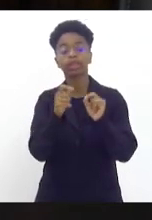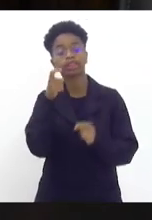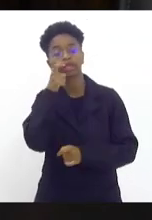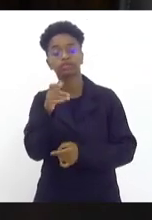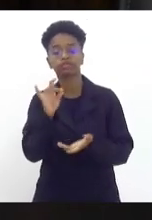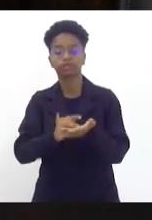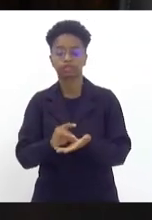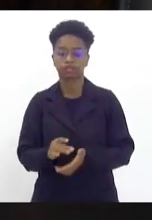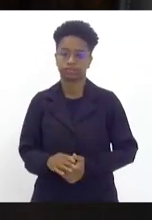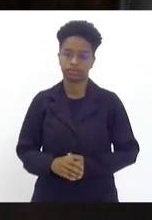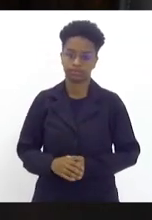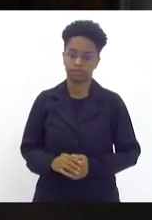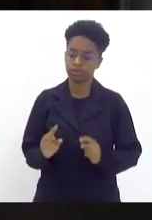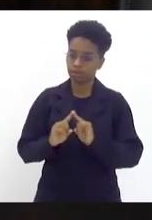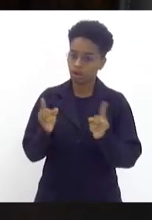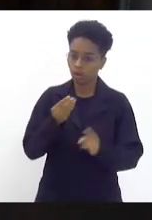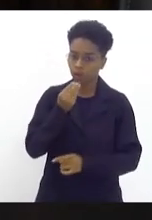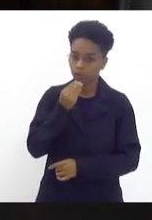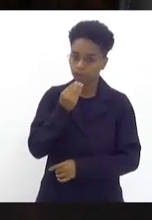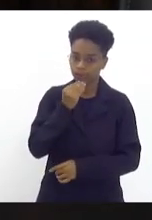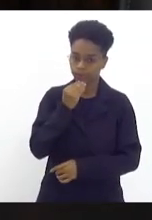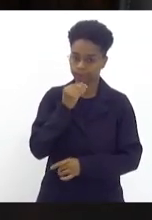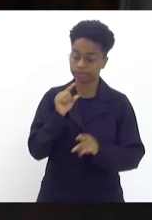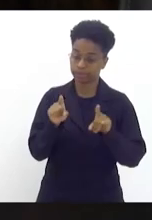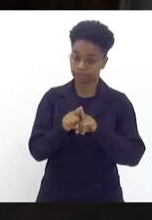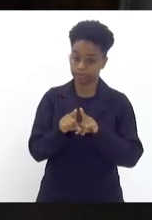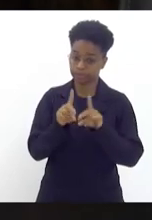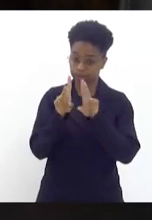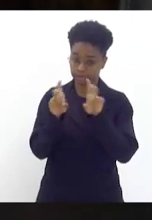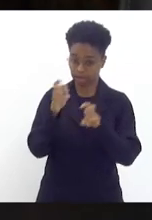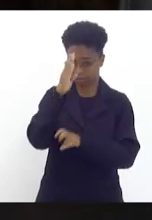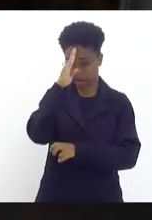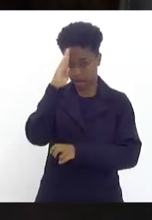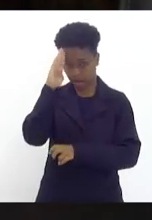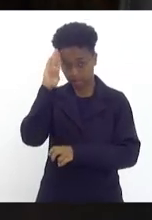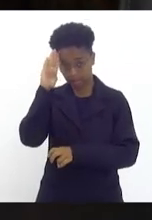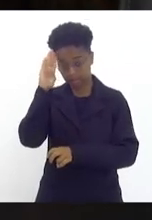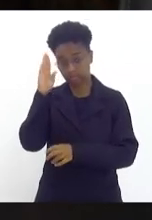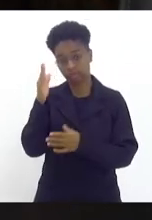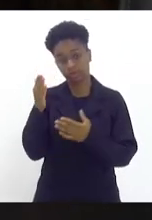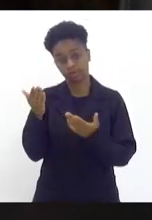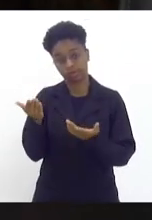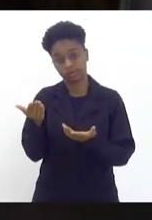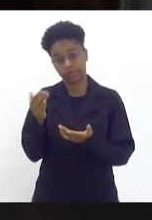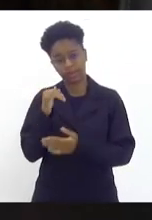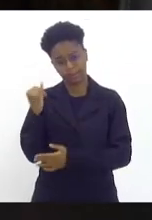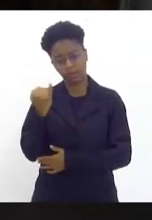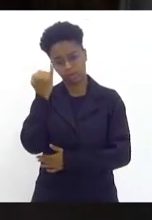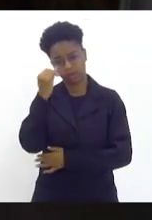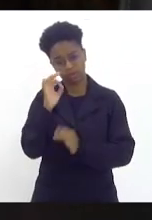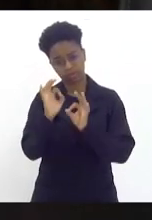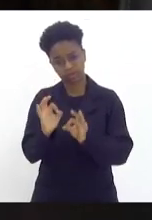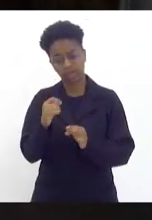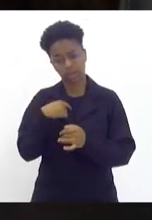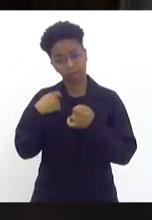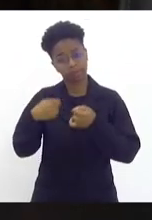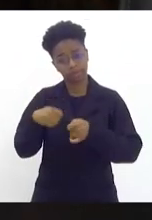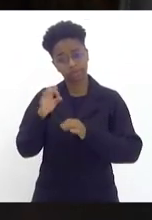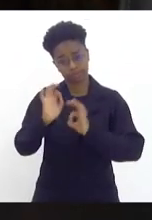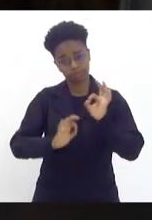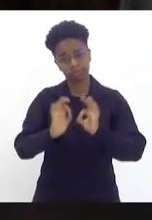aqui? Mas é óbvio também que toda a parte acadêmica, né, é muito importante. Eu preciso